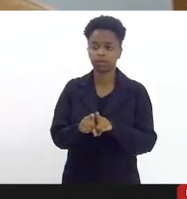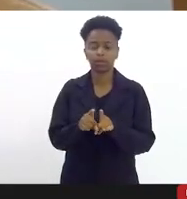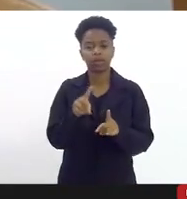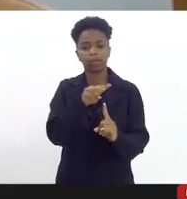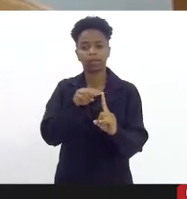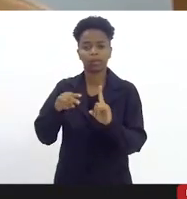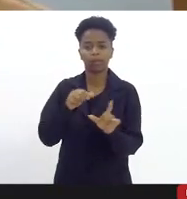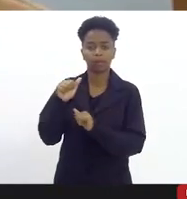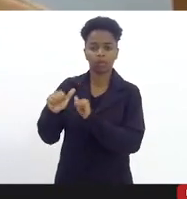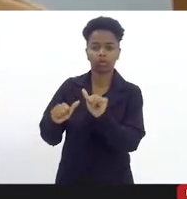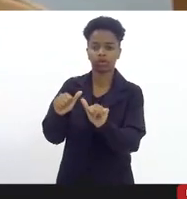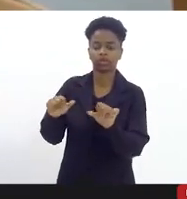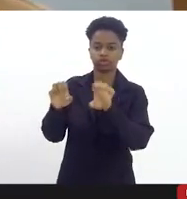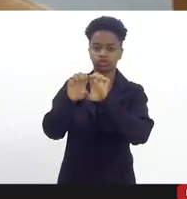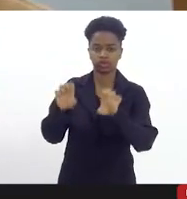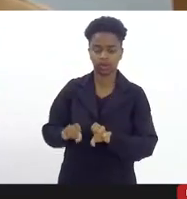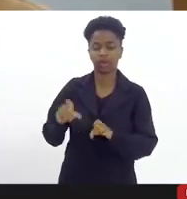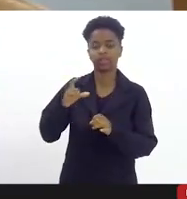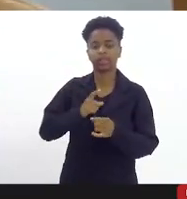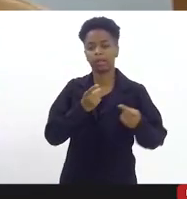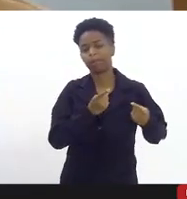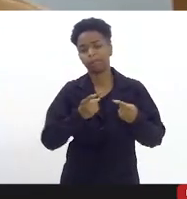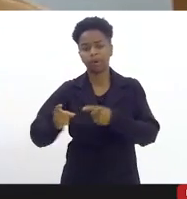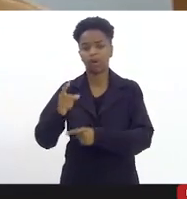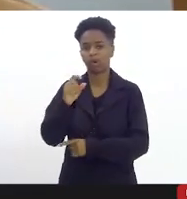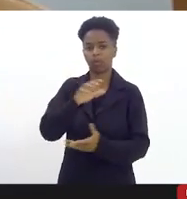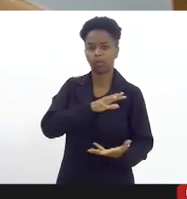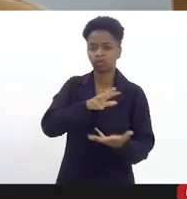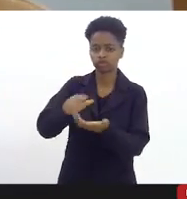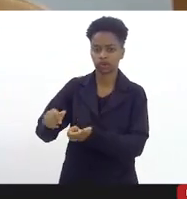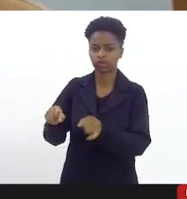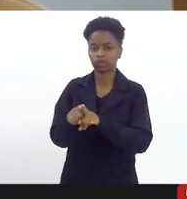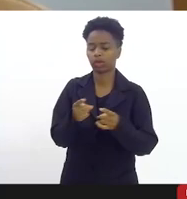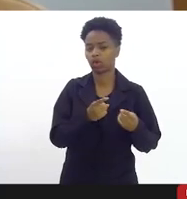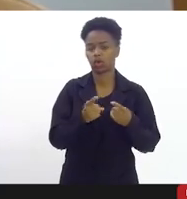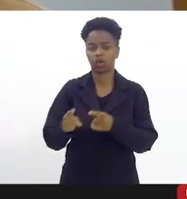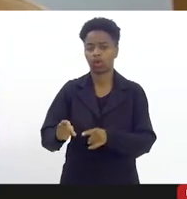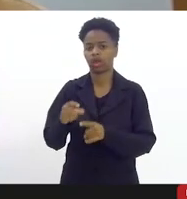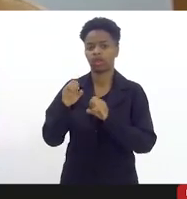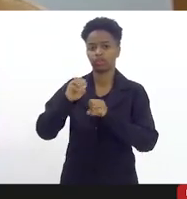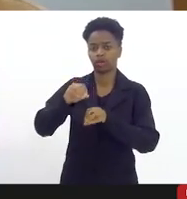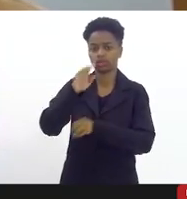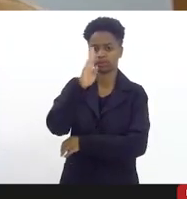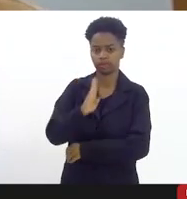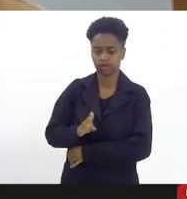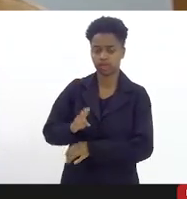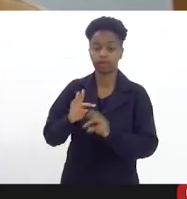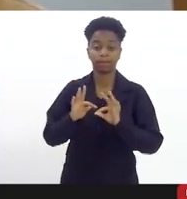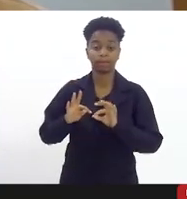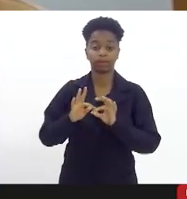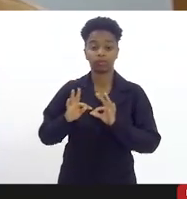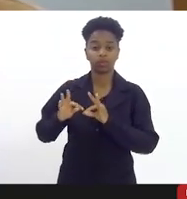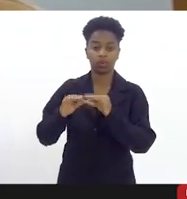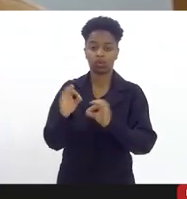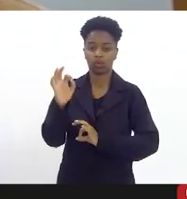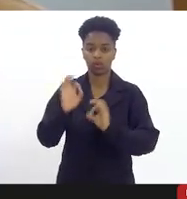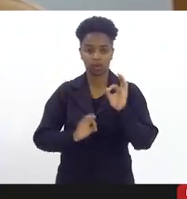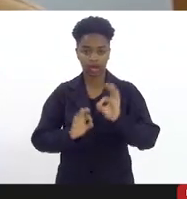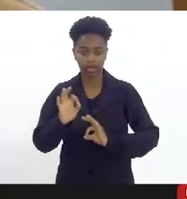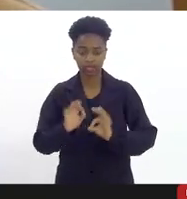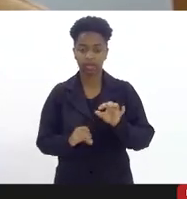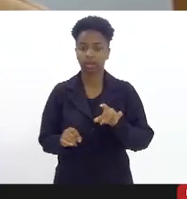é um ataque global e ampla educação brasileira e isso tudo instrumentalizado e organizado